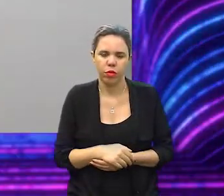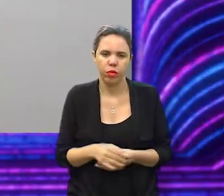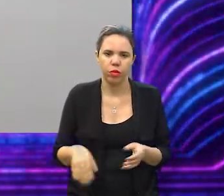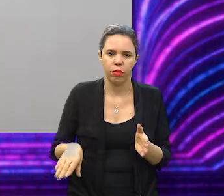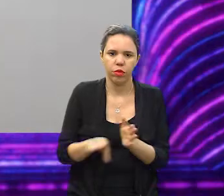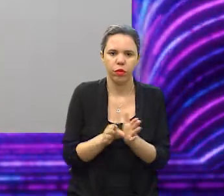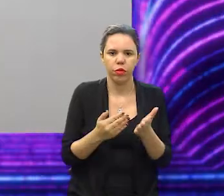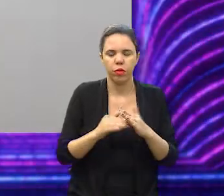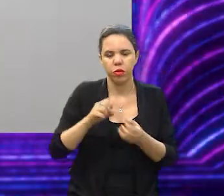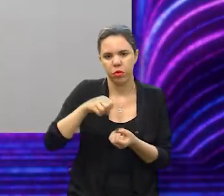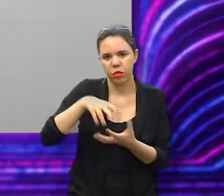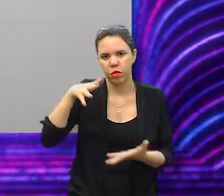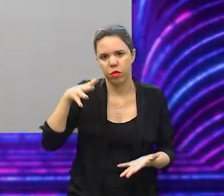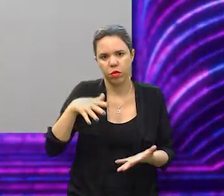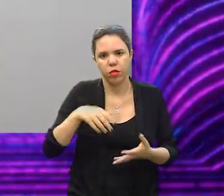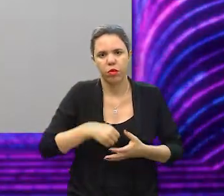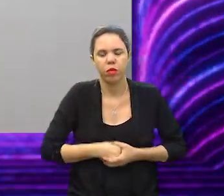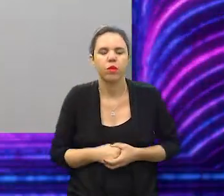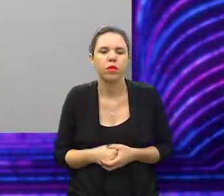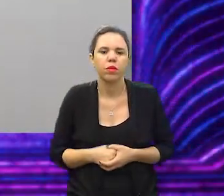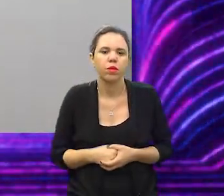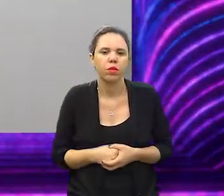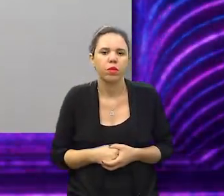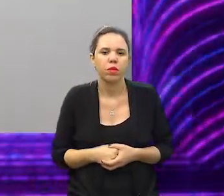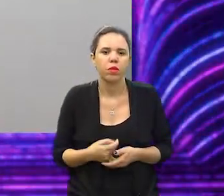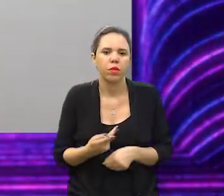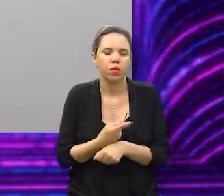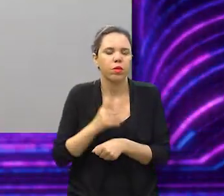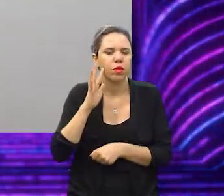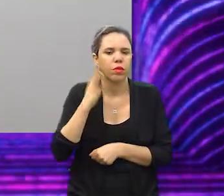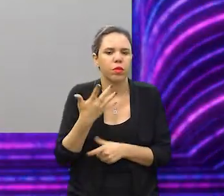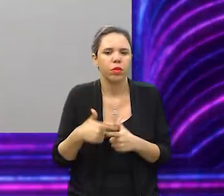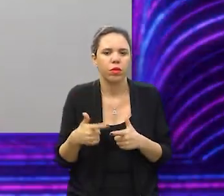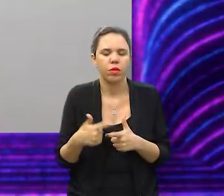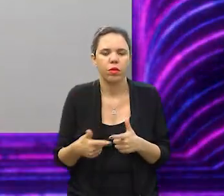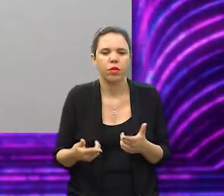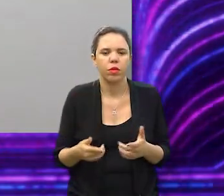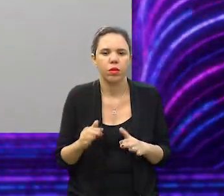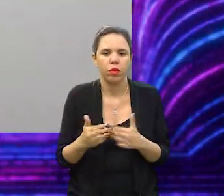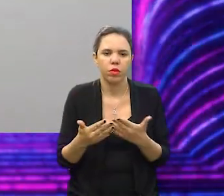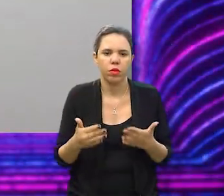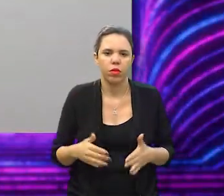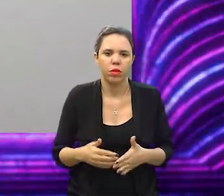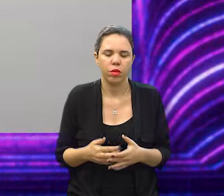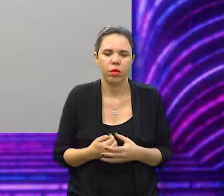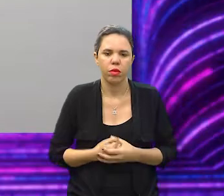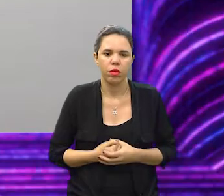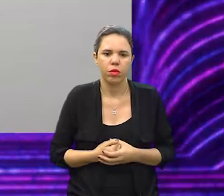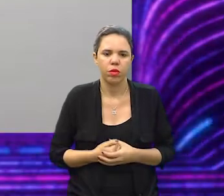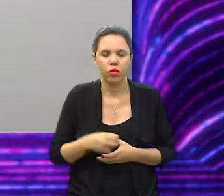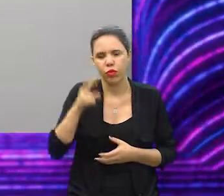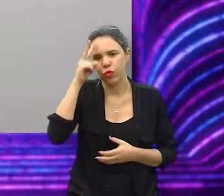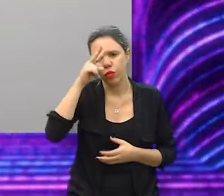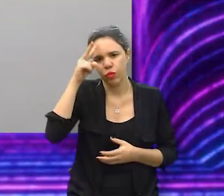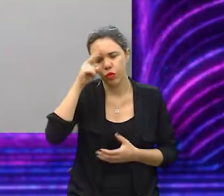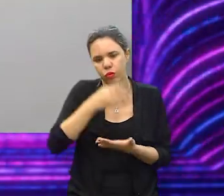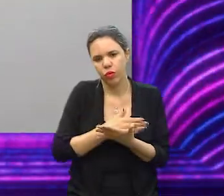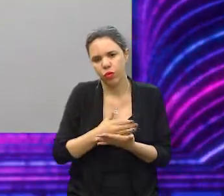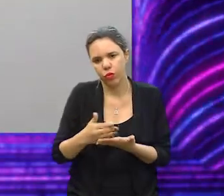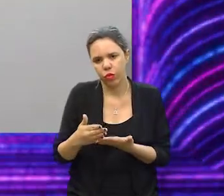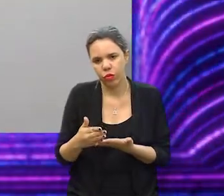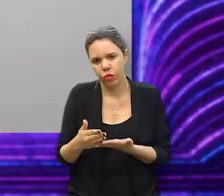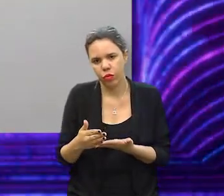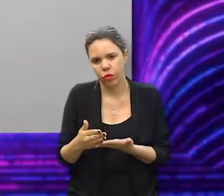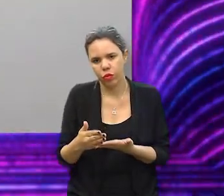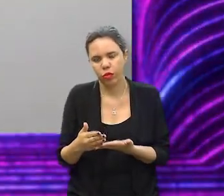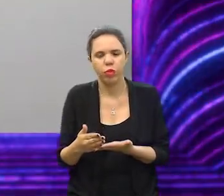escola de magia, né? Para buscar solucionar o problema da vila, né? Então, a história começa com esse